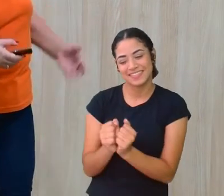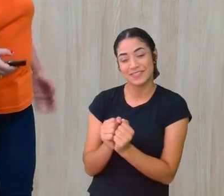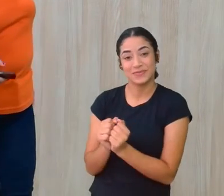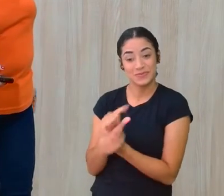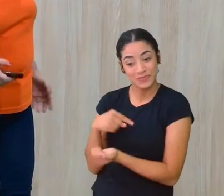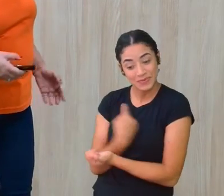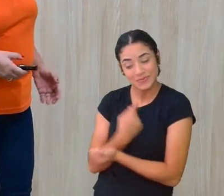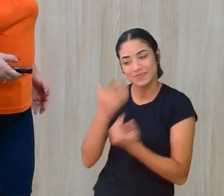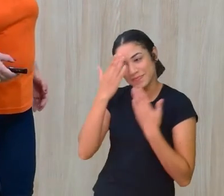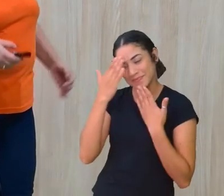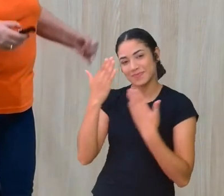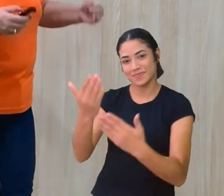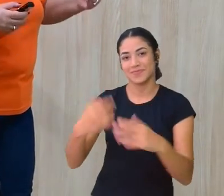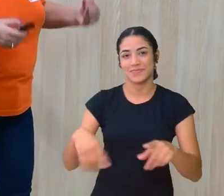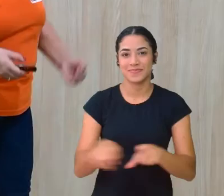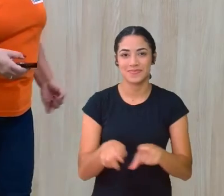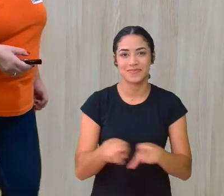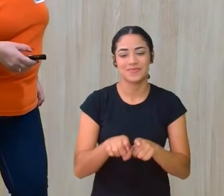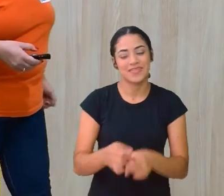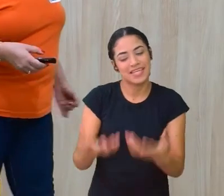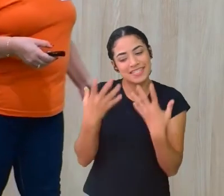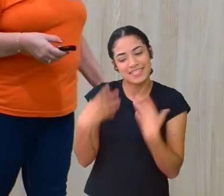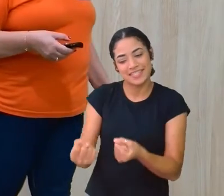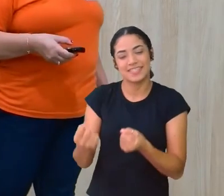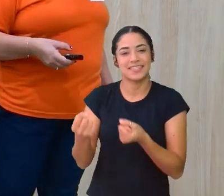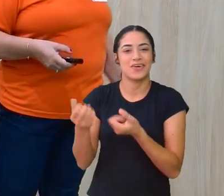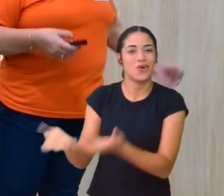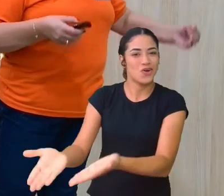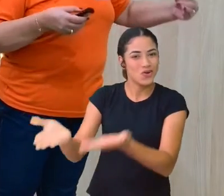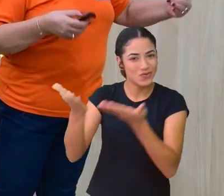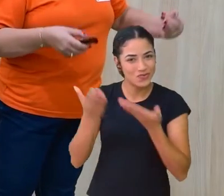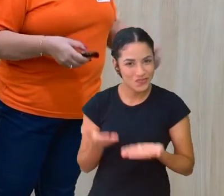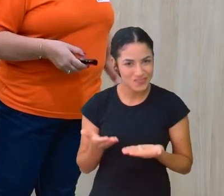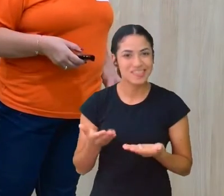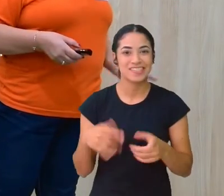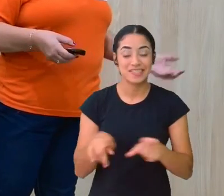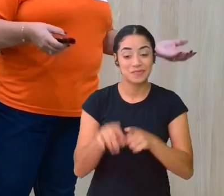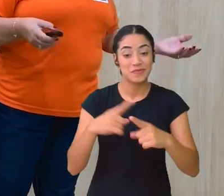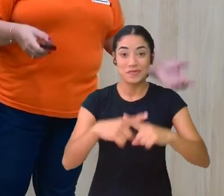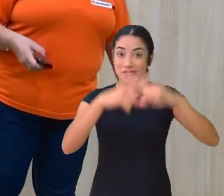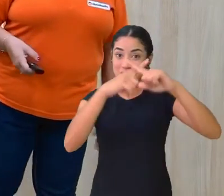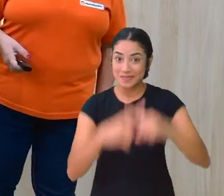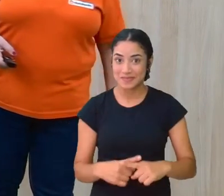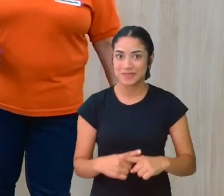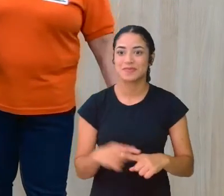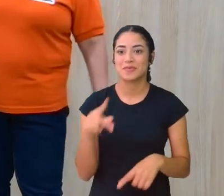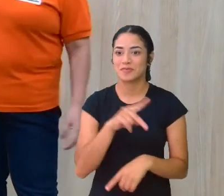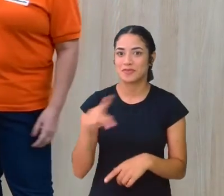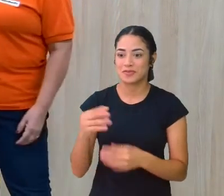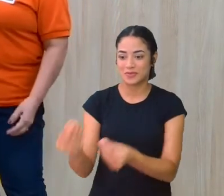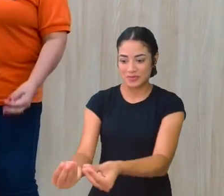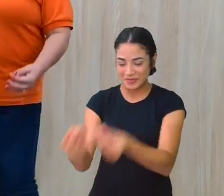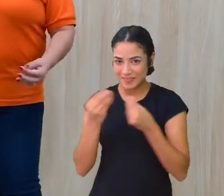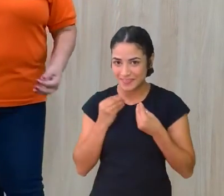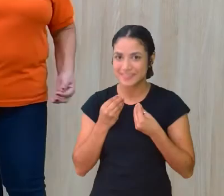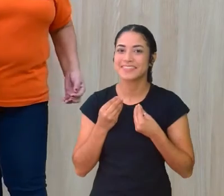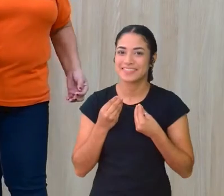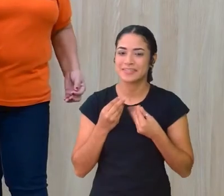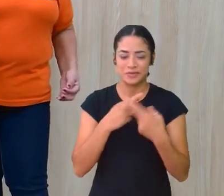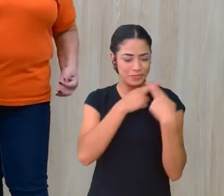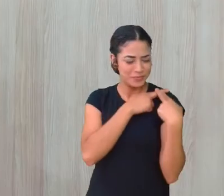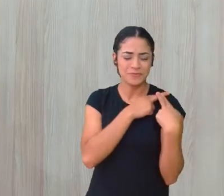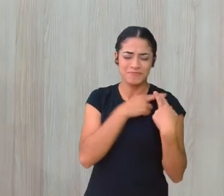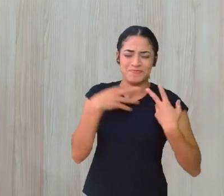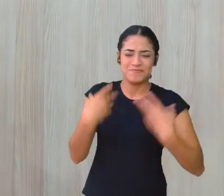vez agradeço, né, ter aceitado o nosso convite, né, e o desafio que a professora Cláudia deixou para a gente. Missão dada, missão